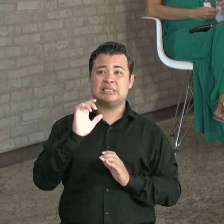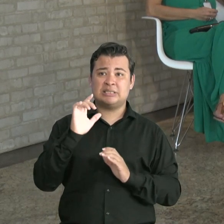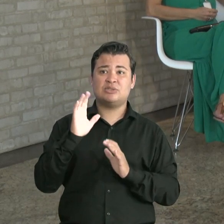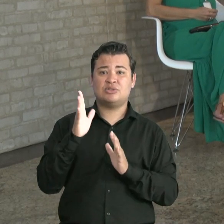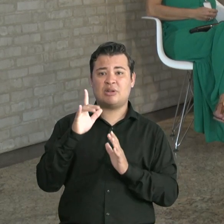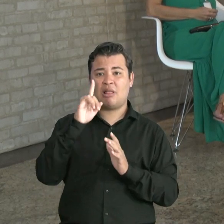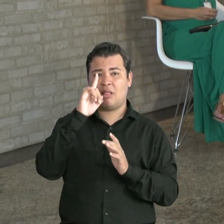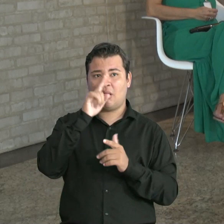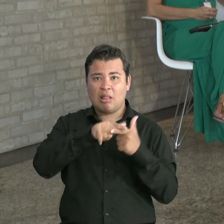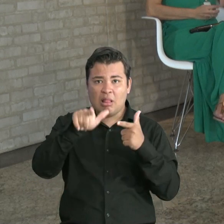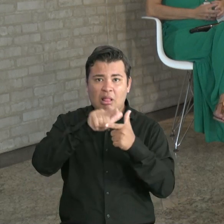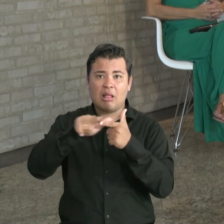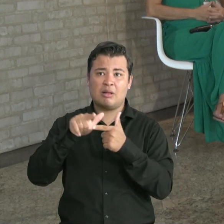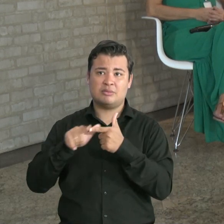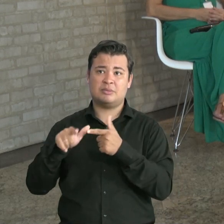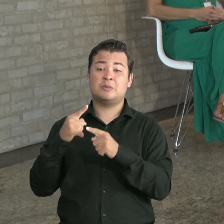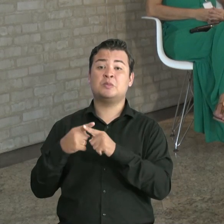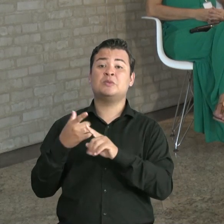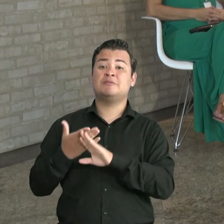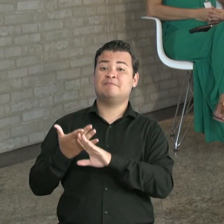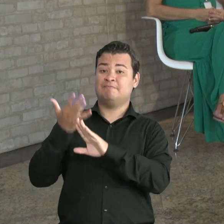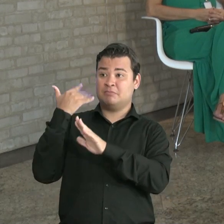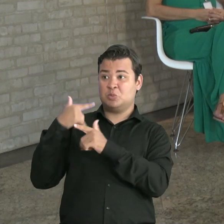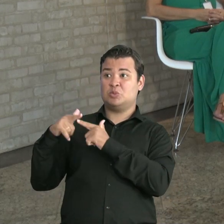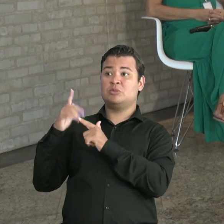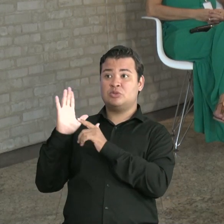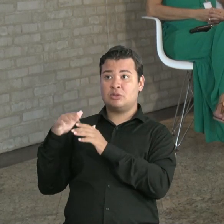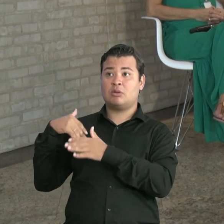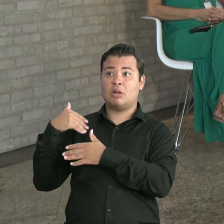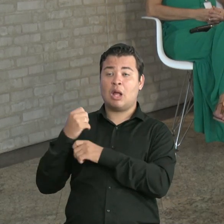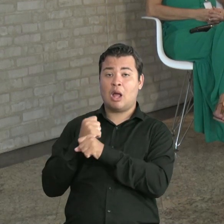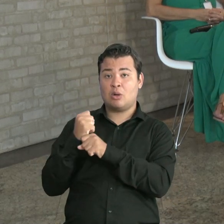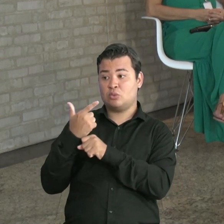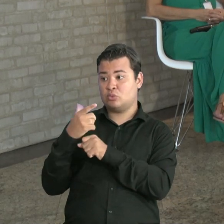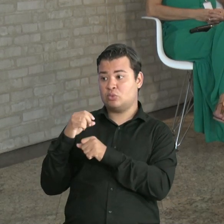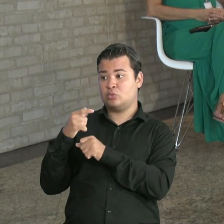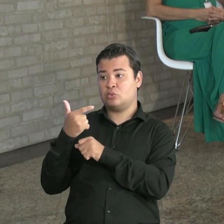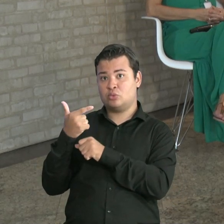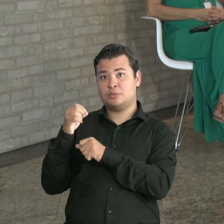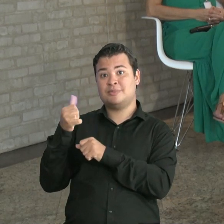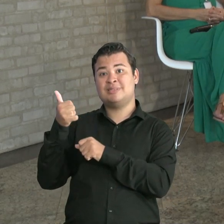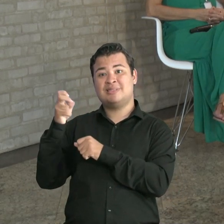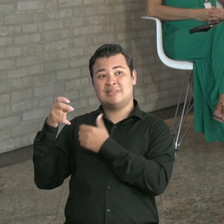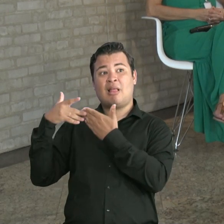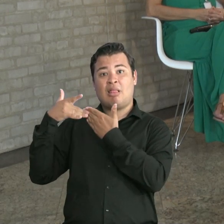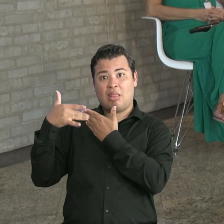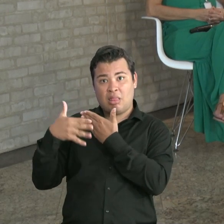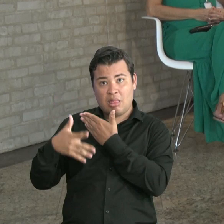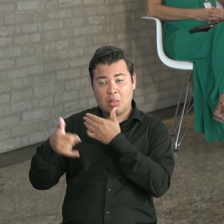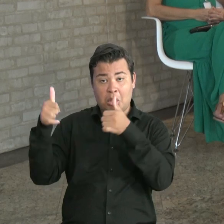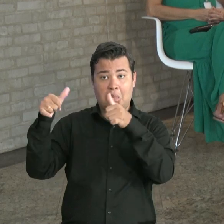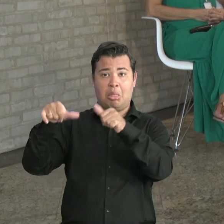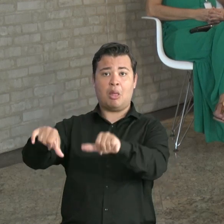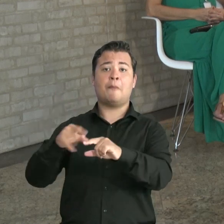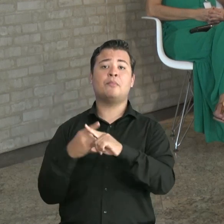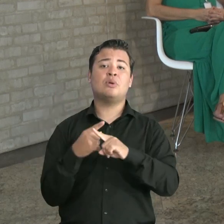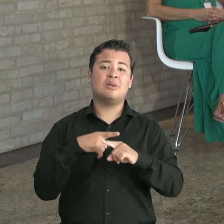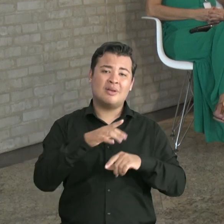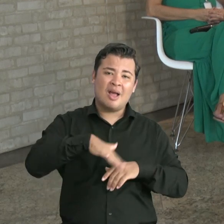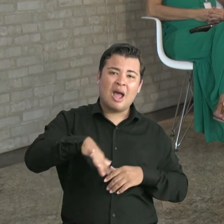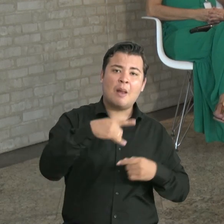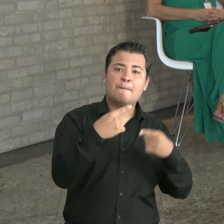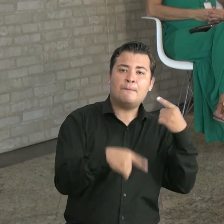país e que se tornou mais grave a partir de 2015 para cá, por conta de determinadas políticas macroeconômicas e